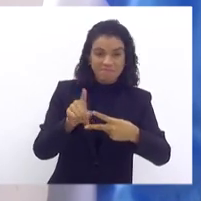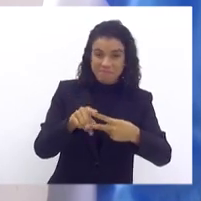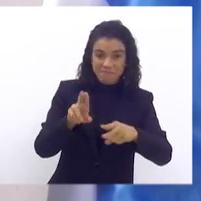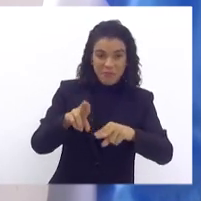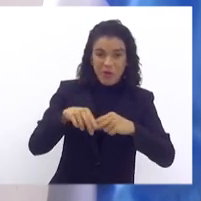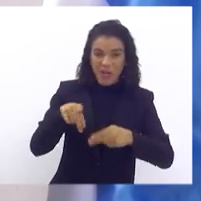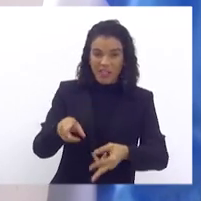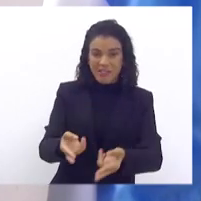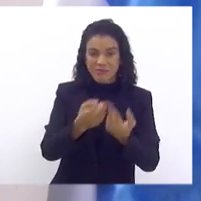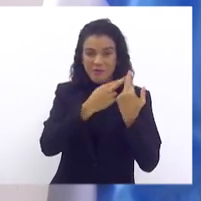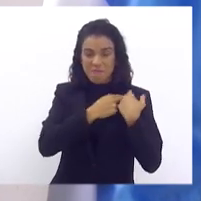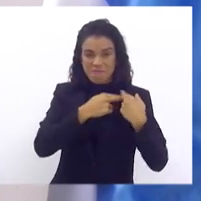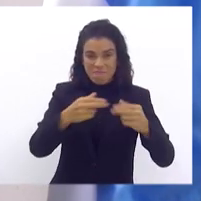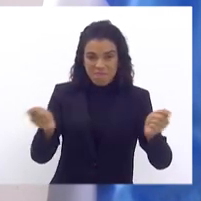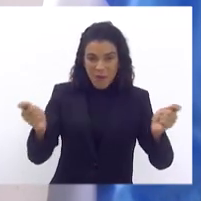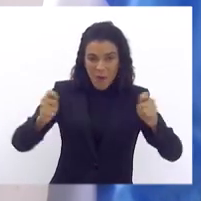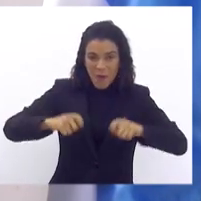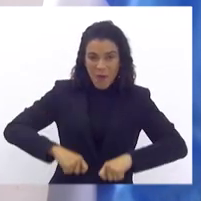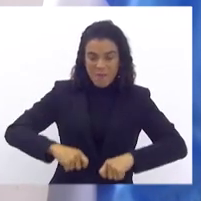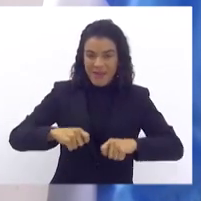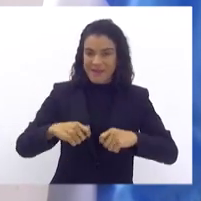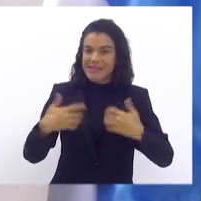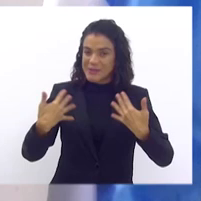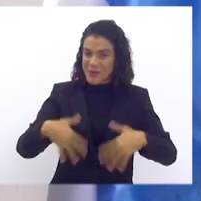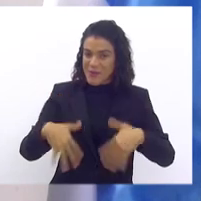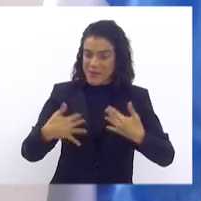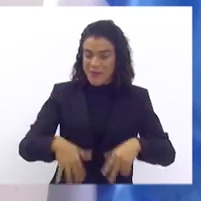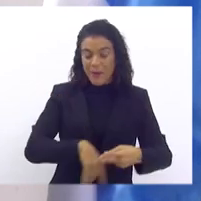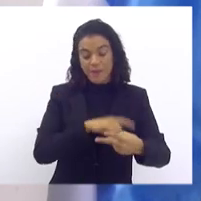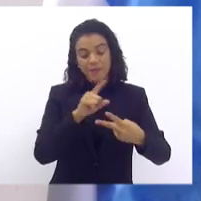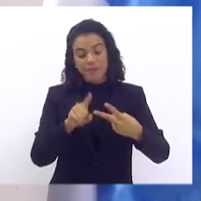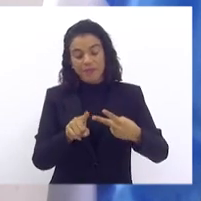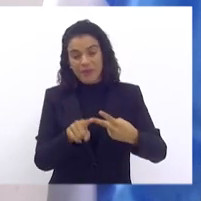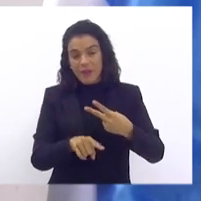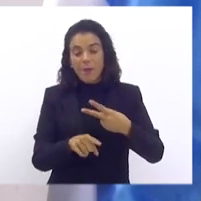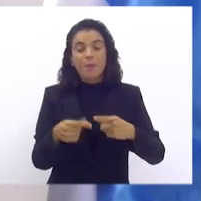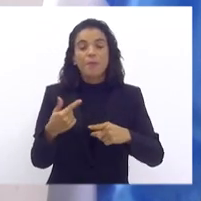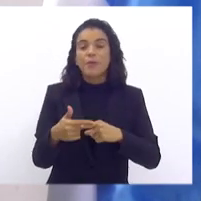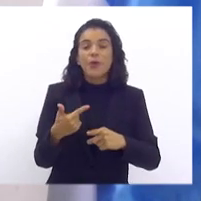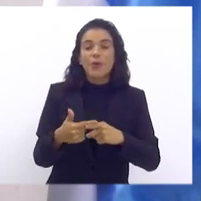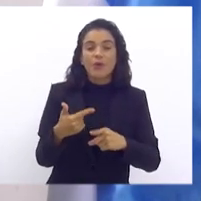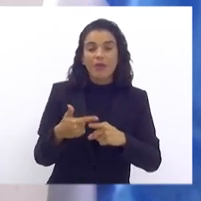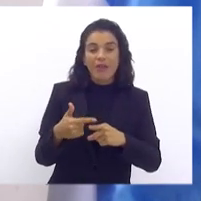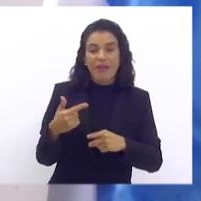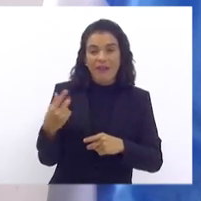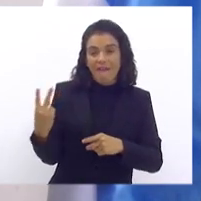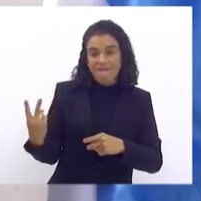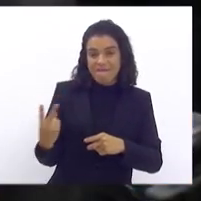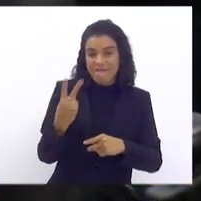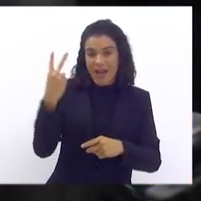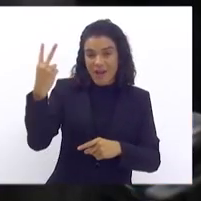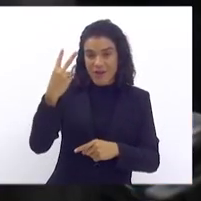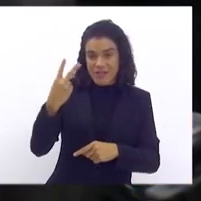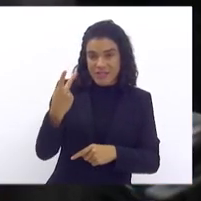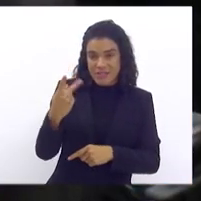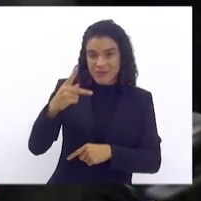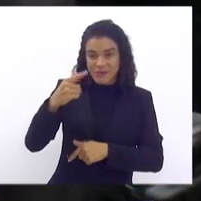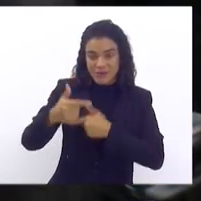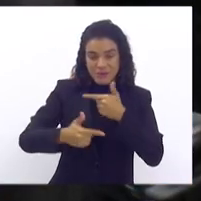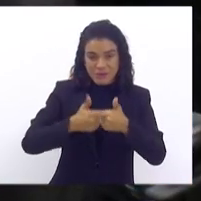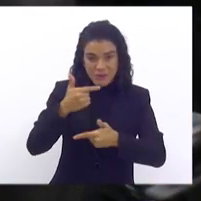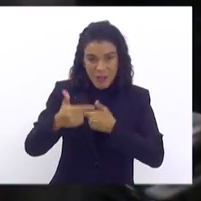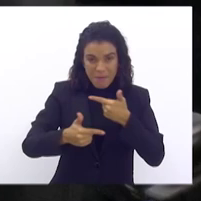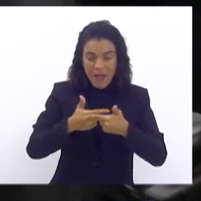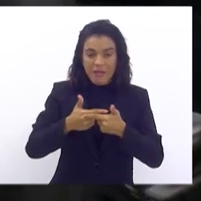sua competência, que não é pequena. E segundo, porque o reconhecimento do seu trabalho e da